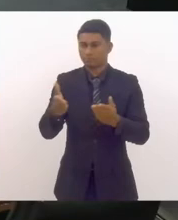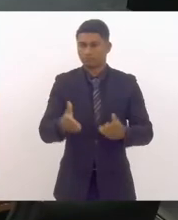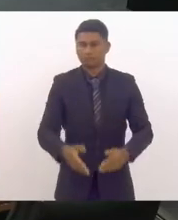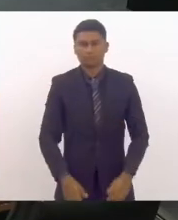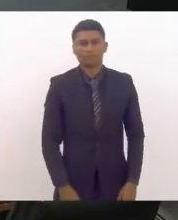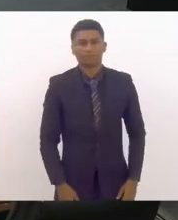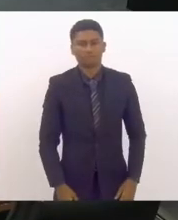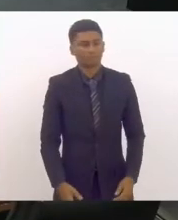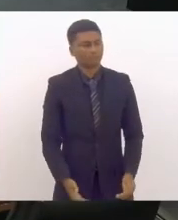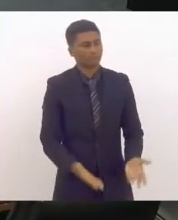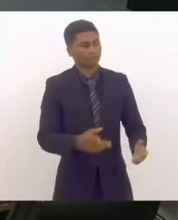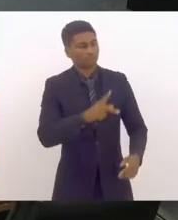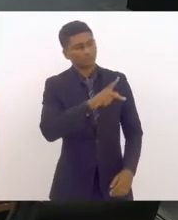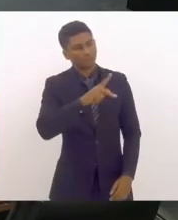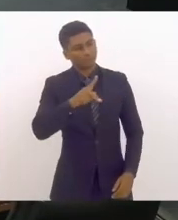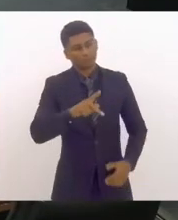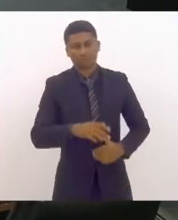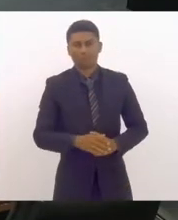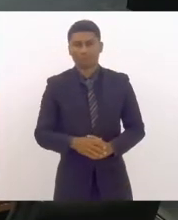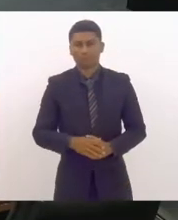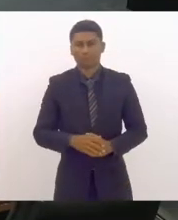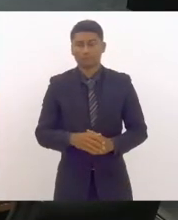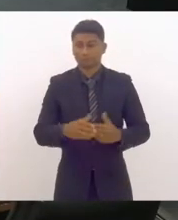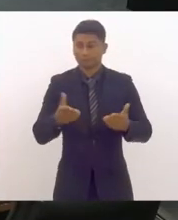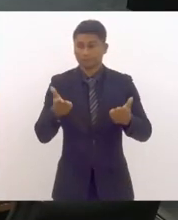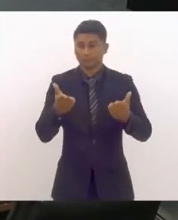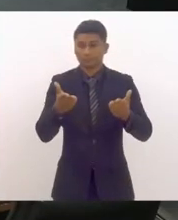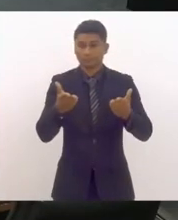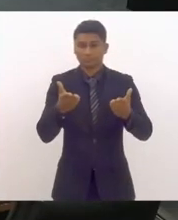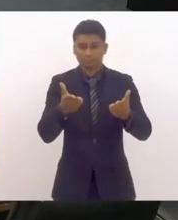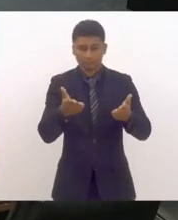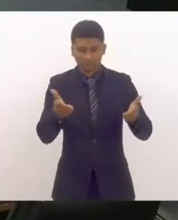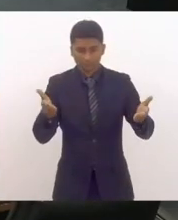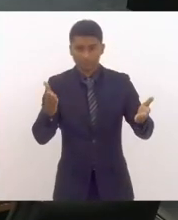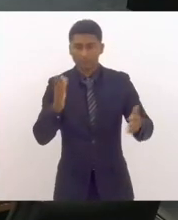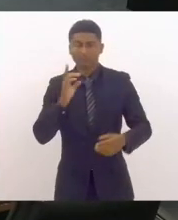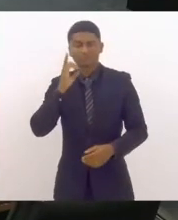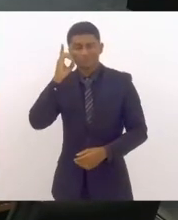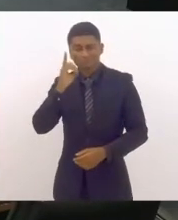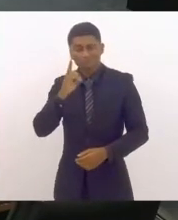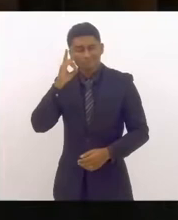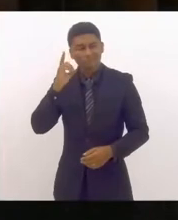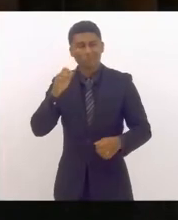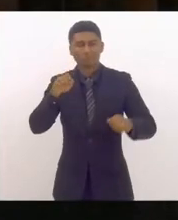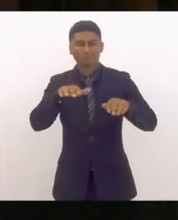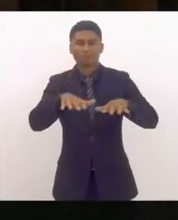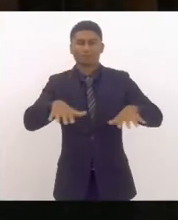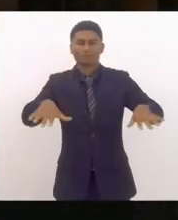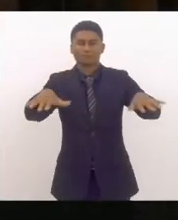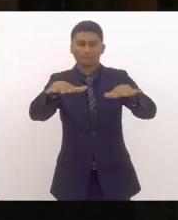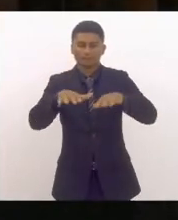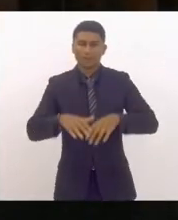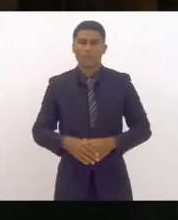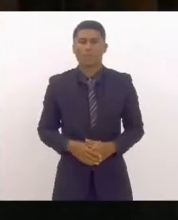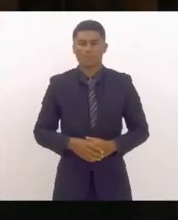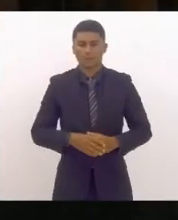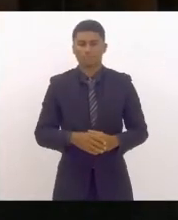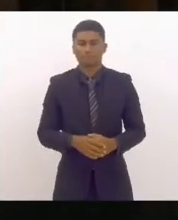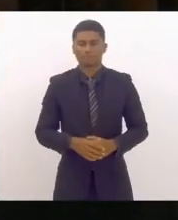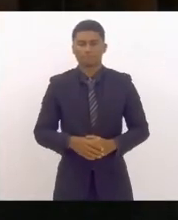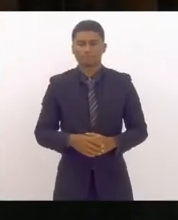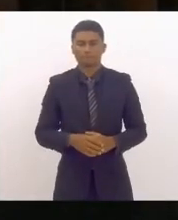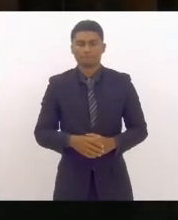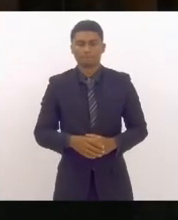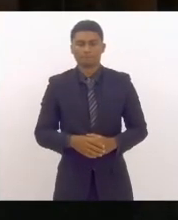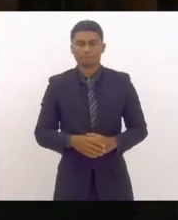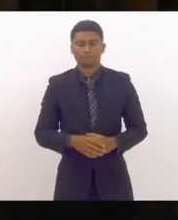senhor presidente senhoras e senhores deputados e deputadas eu